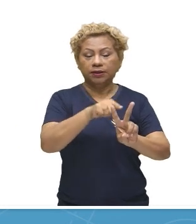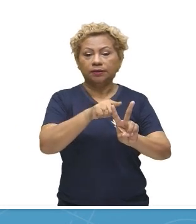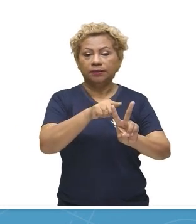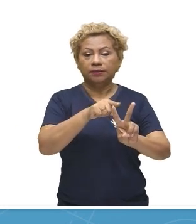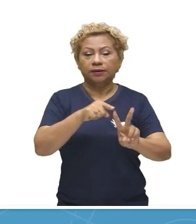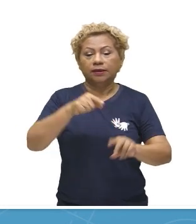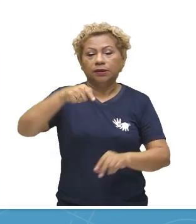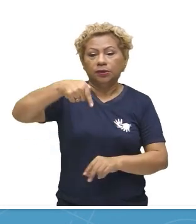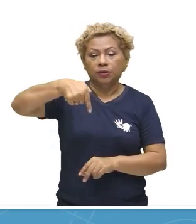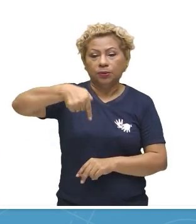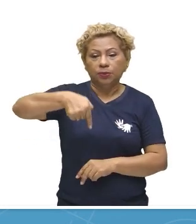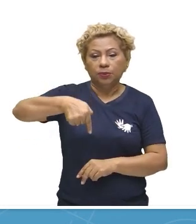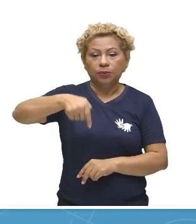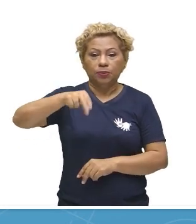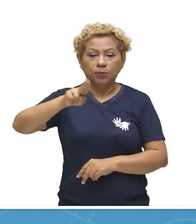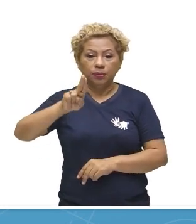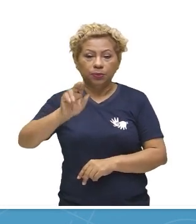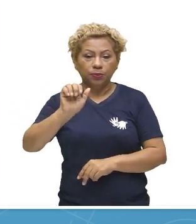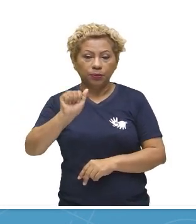raiz quadrada.